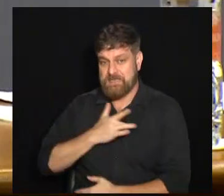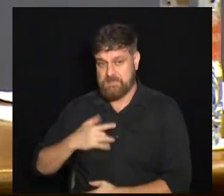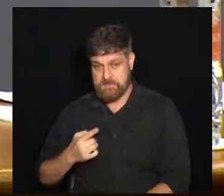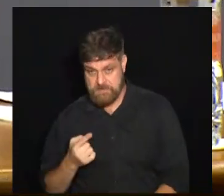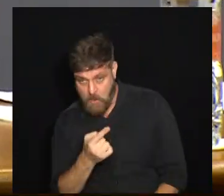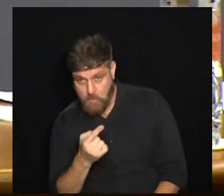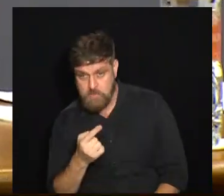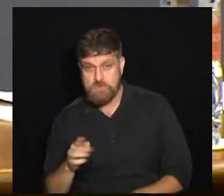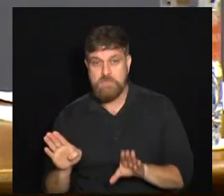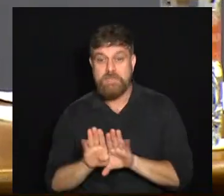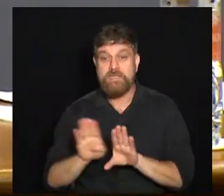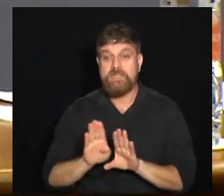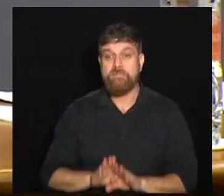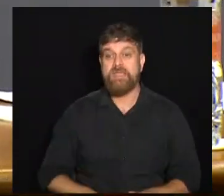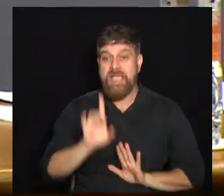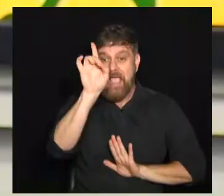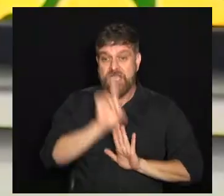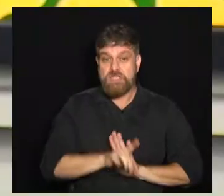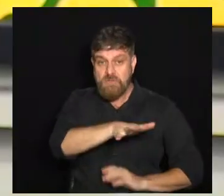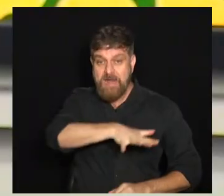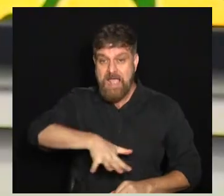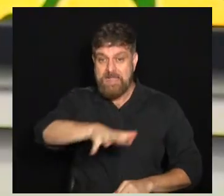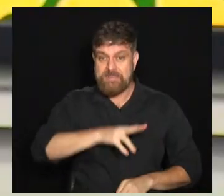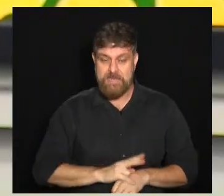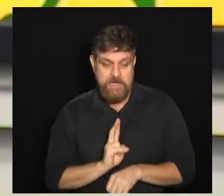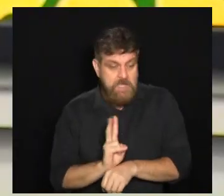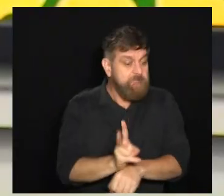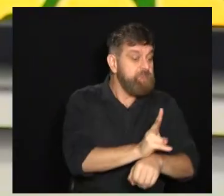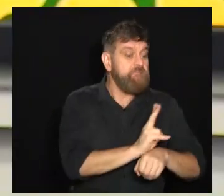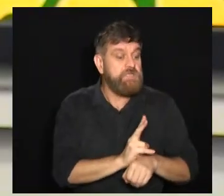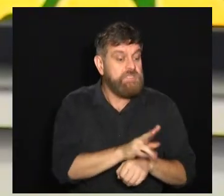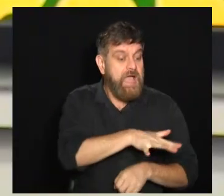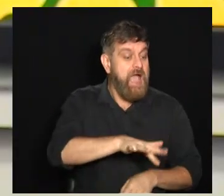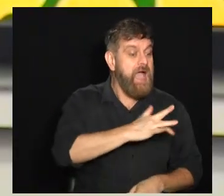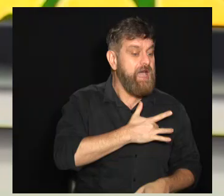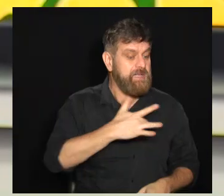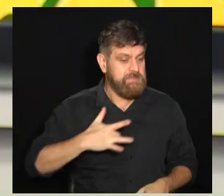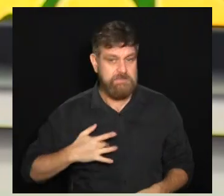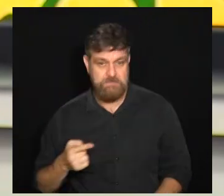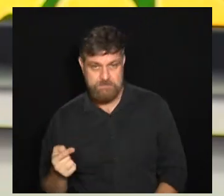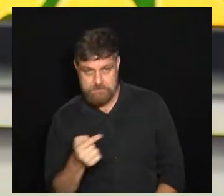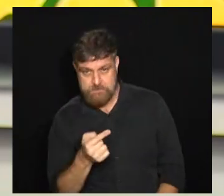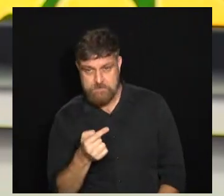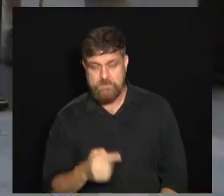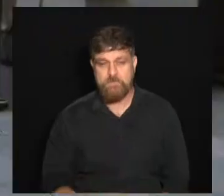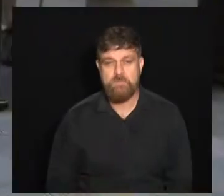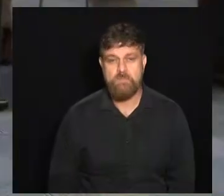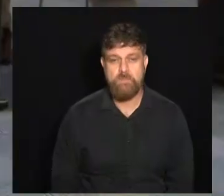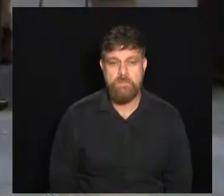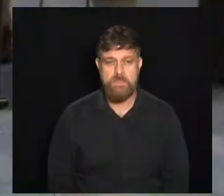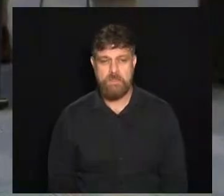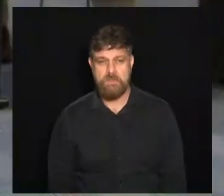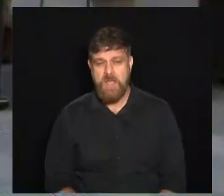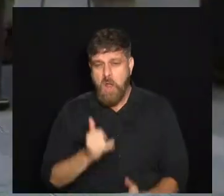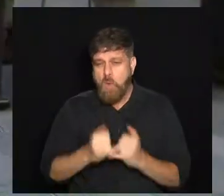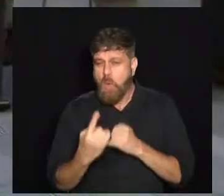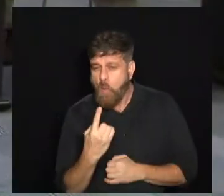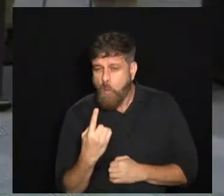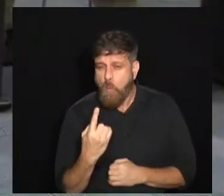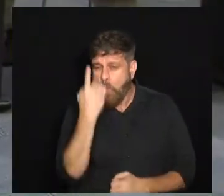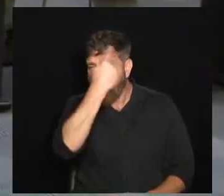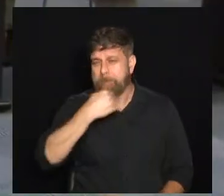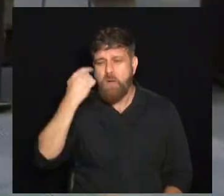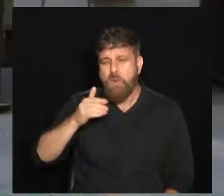de Souza, e da diretora do Departamento de Vigilância em Saúde, Andréa von Zuben. Por quase